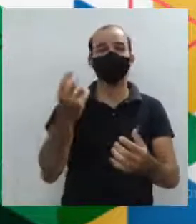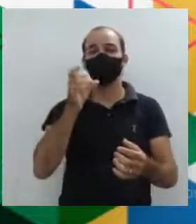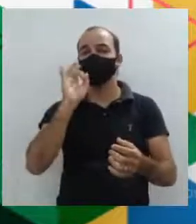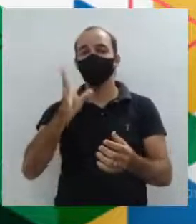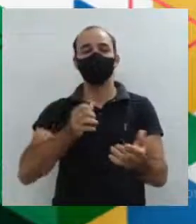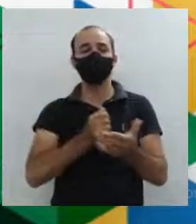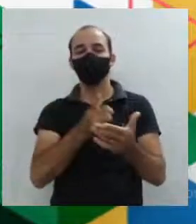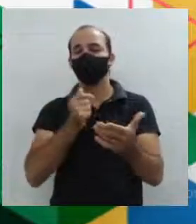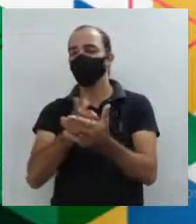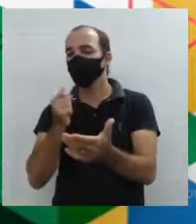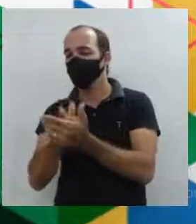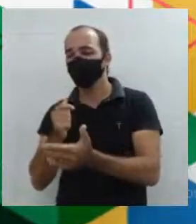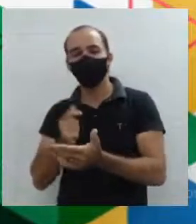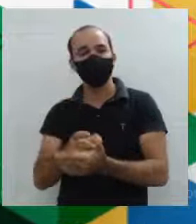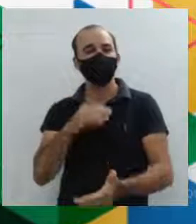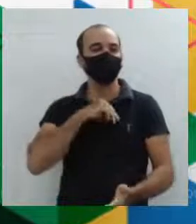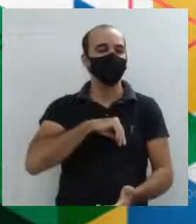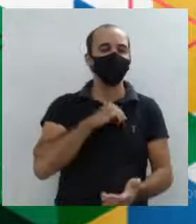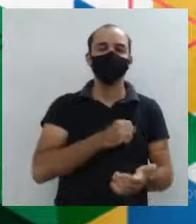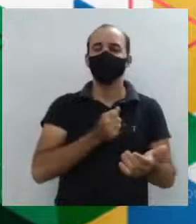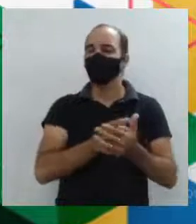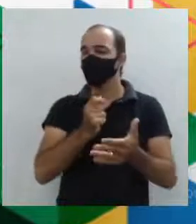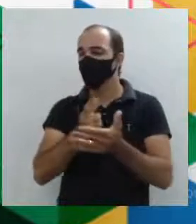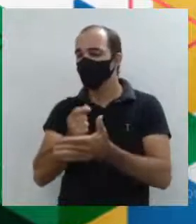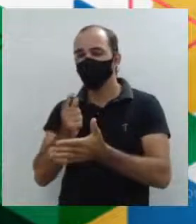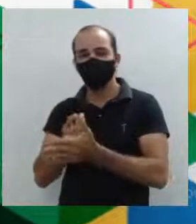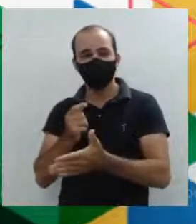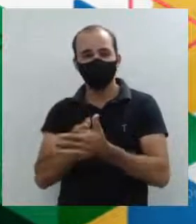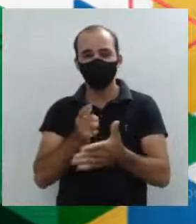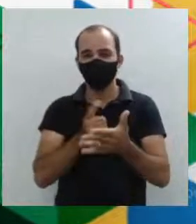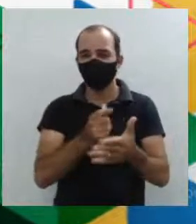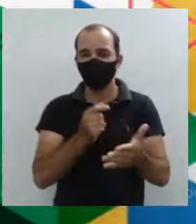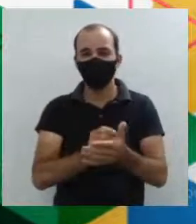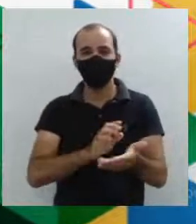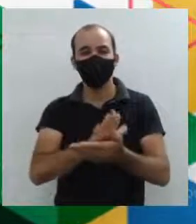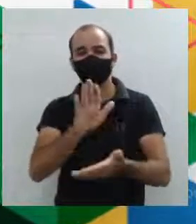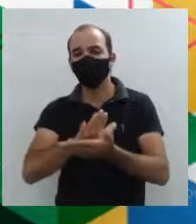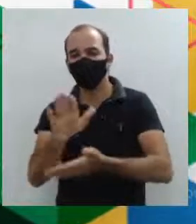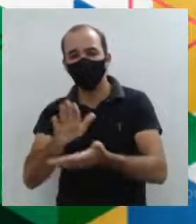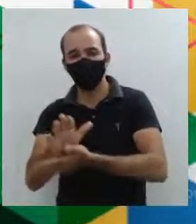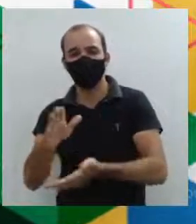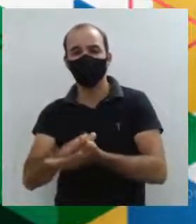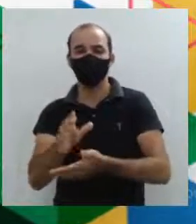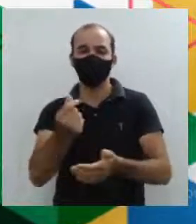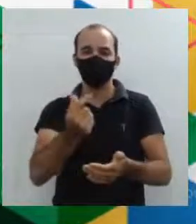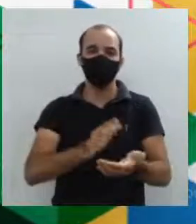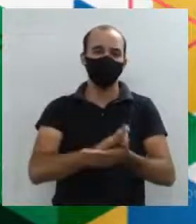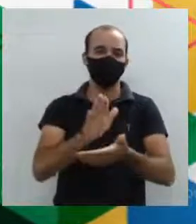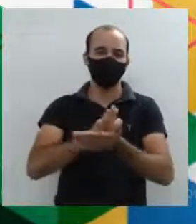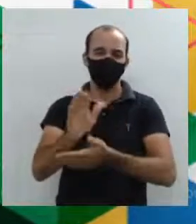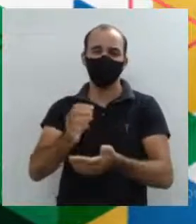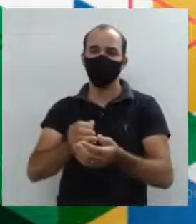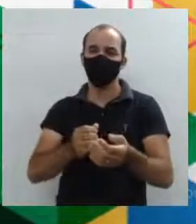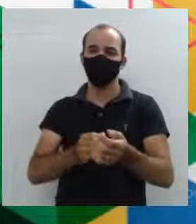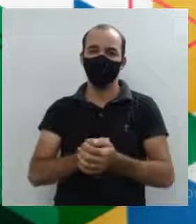consumir. Você já parou para pensar nisso? Vou dar um exemplo aqui bem típico para